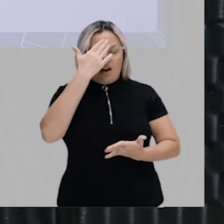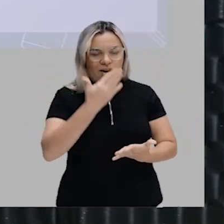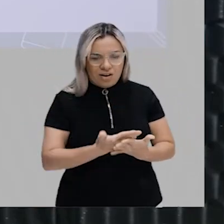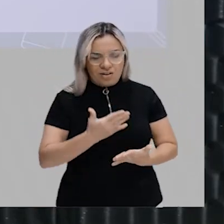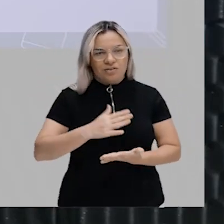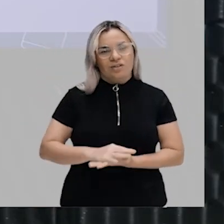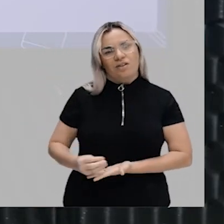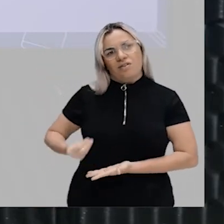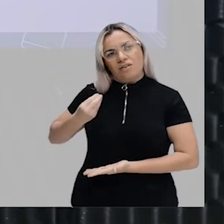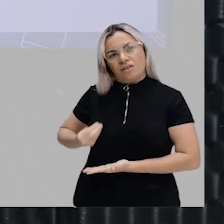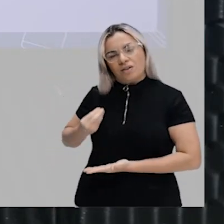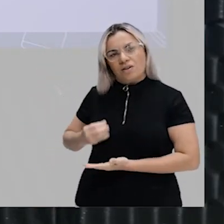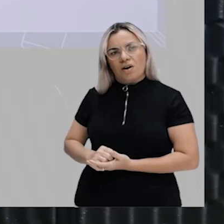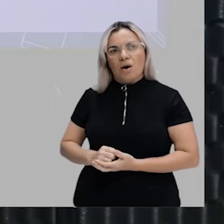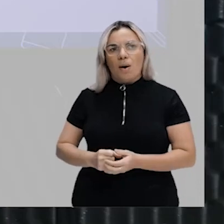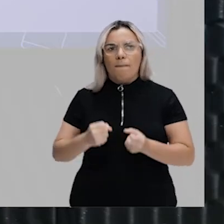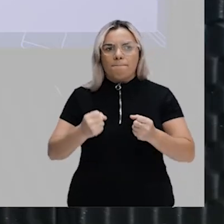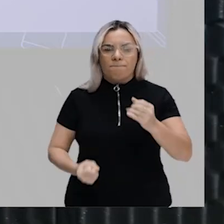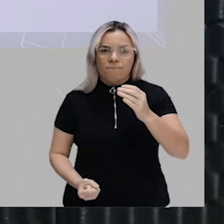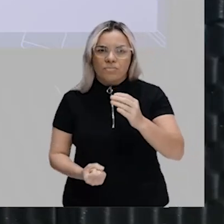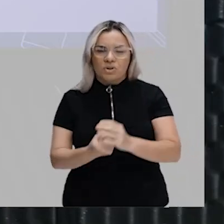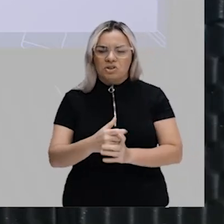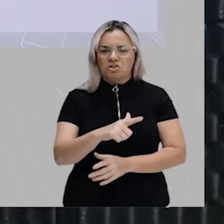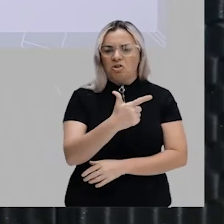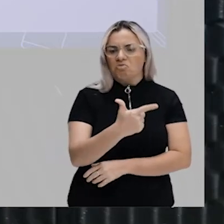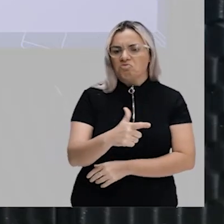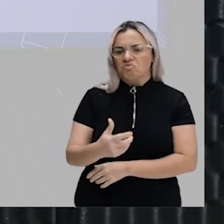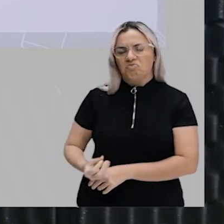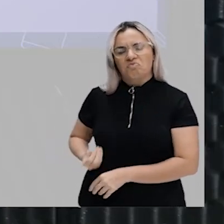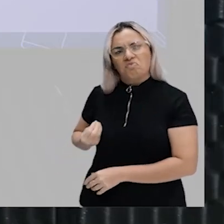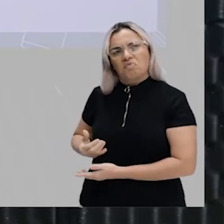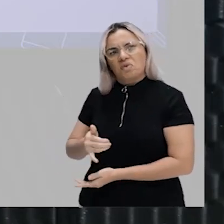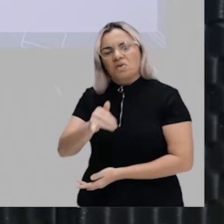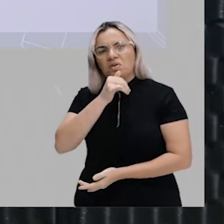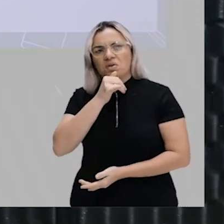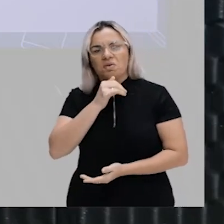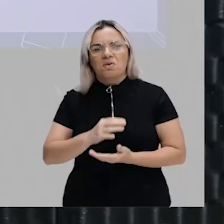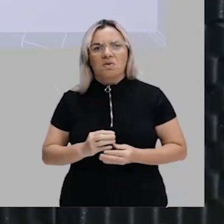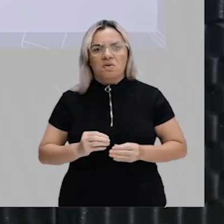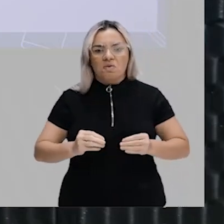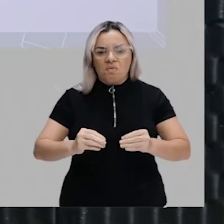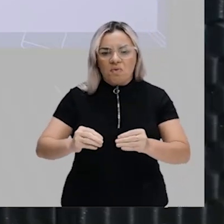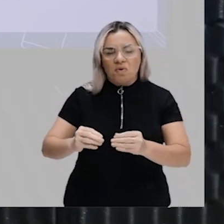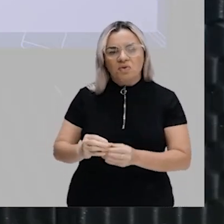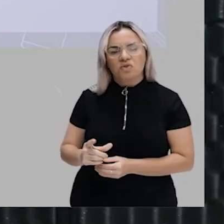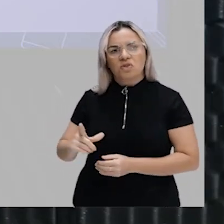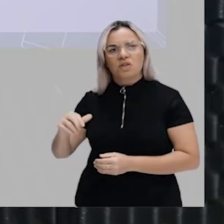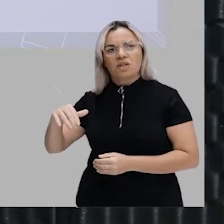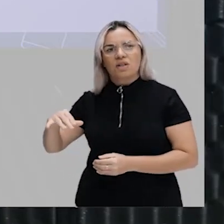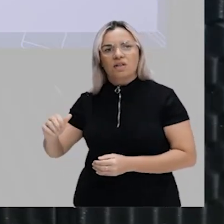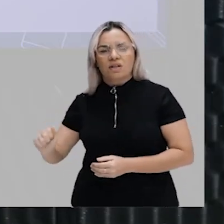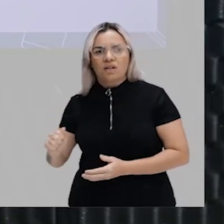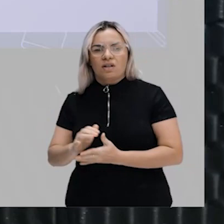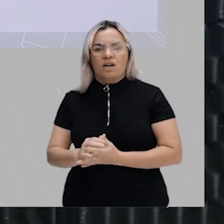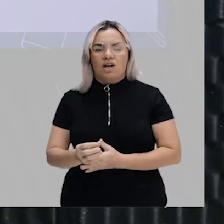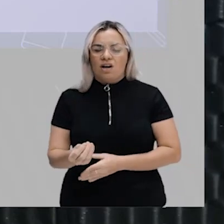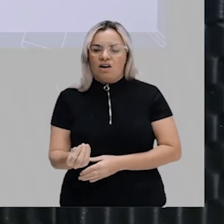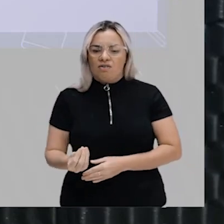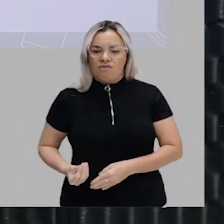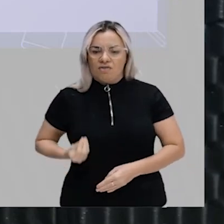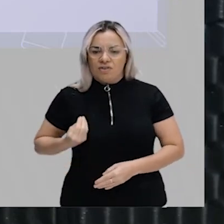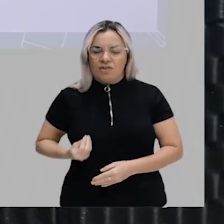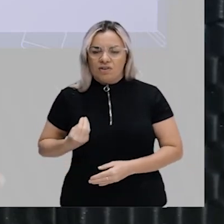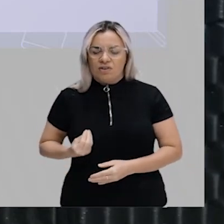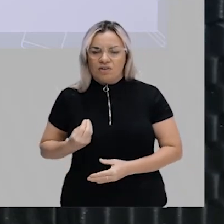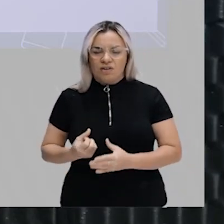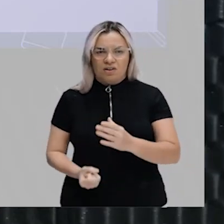ser originada por matéria bruta, que não tem vida. Por exemplo, um monte de lama poderia dar vida